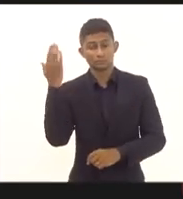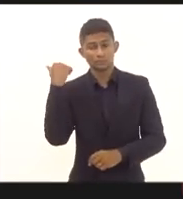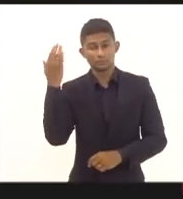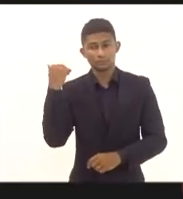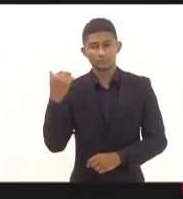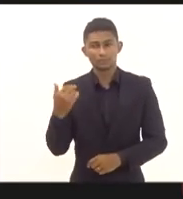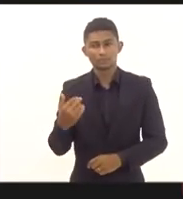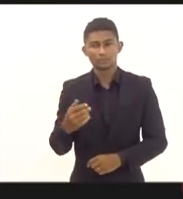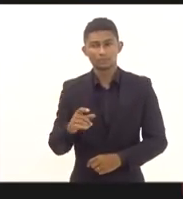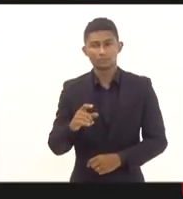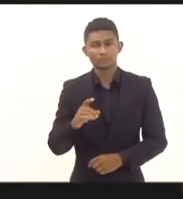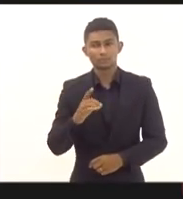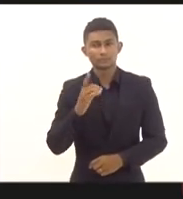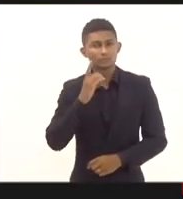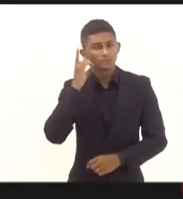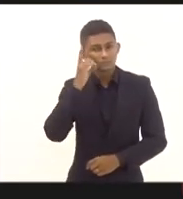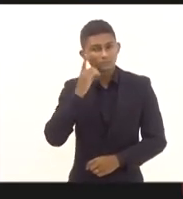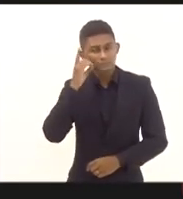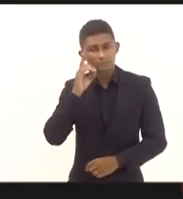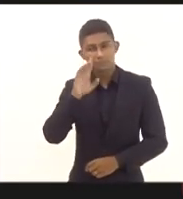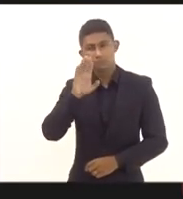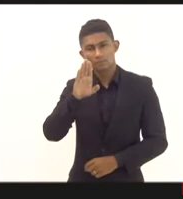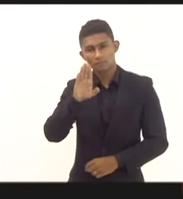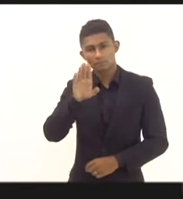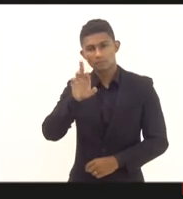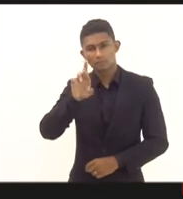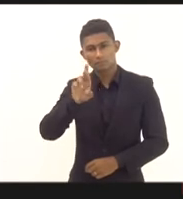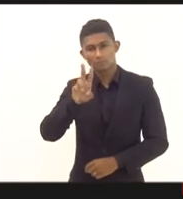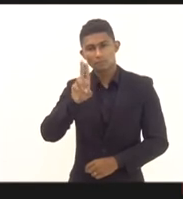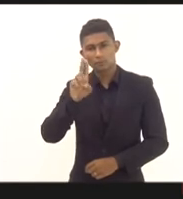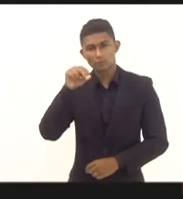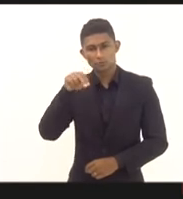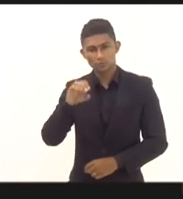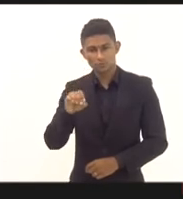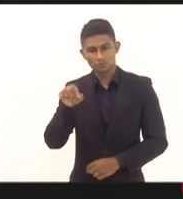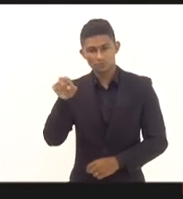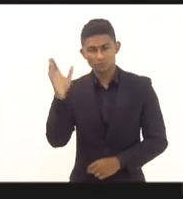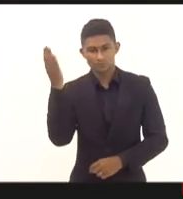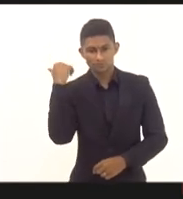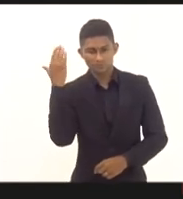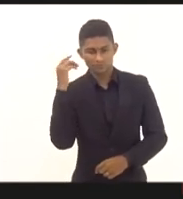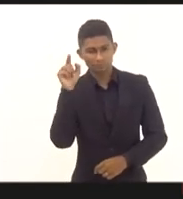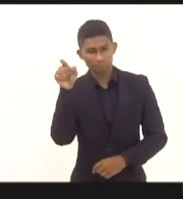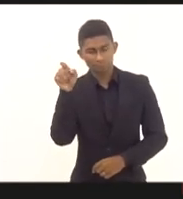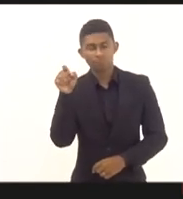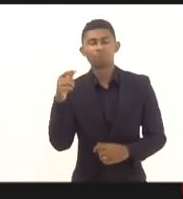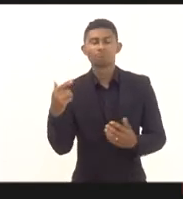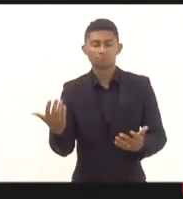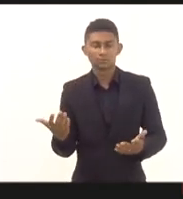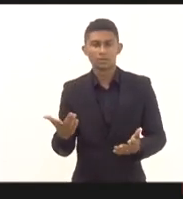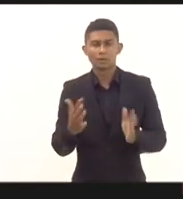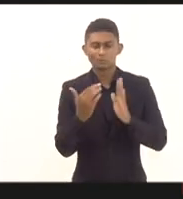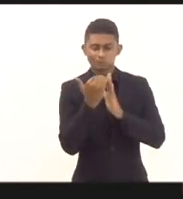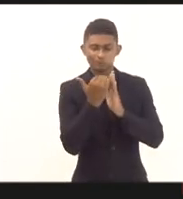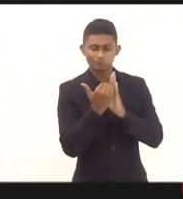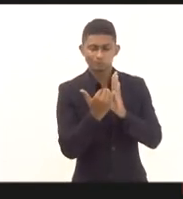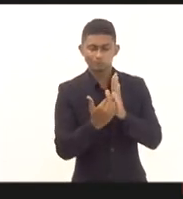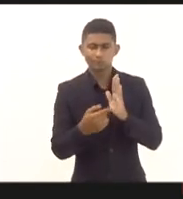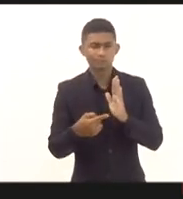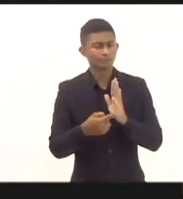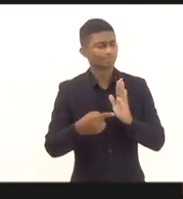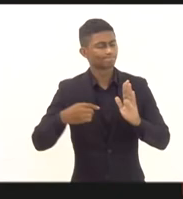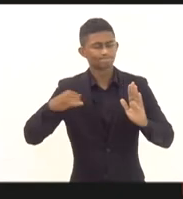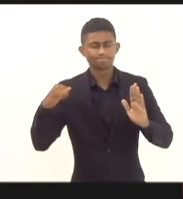o deputado Dalai um problema novo a dor aonde nós não estamos